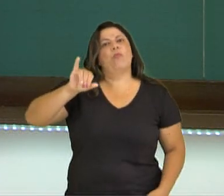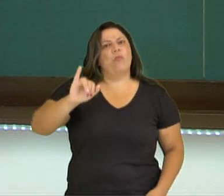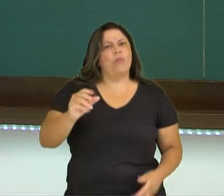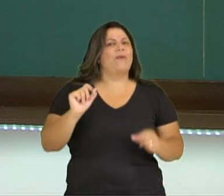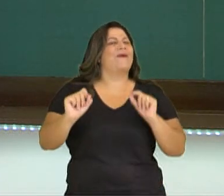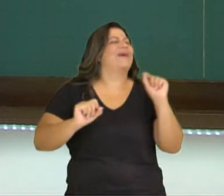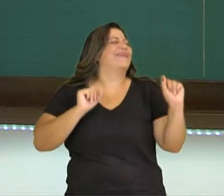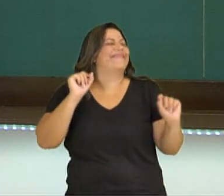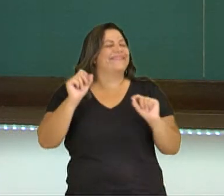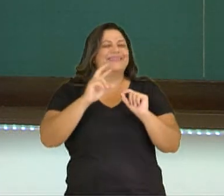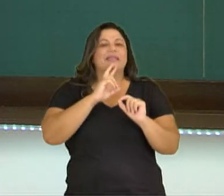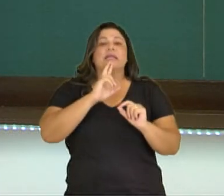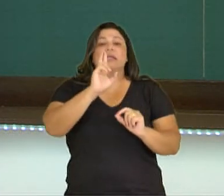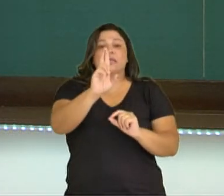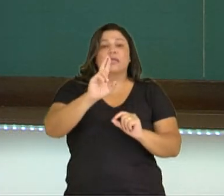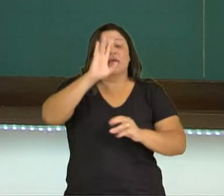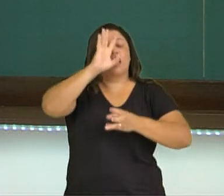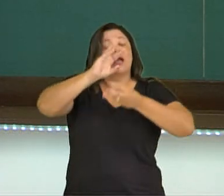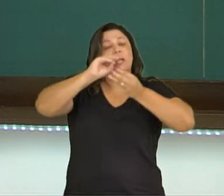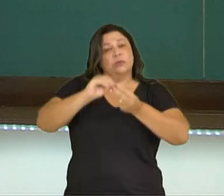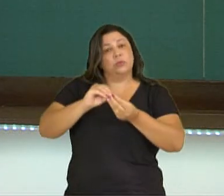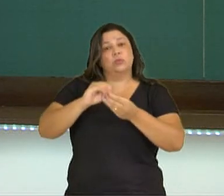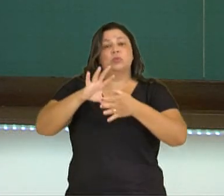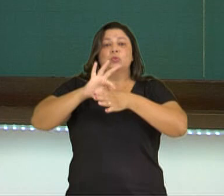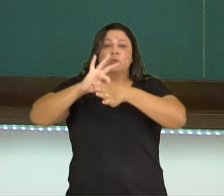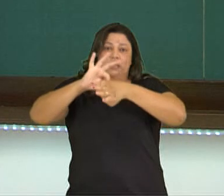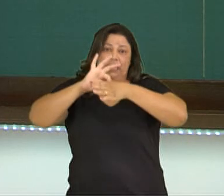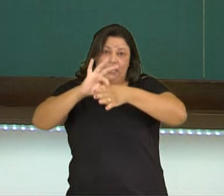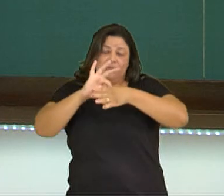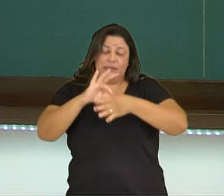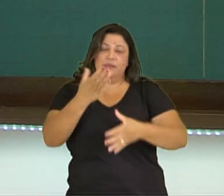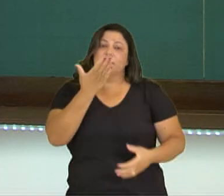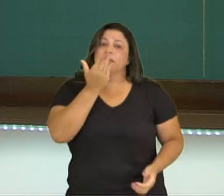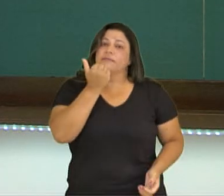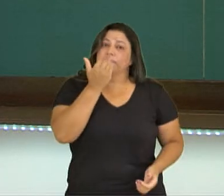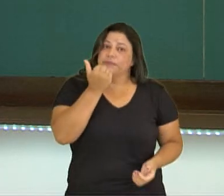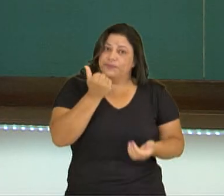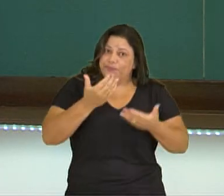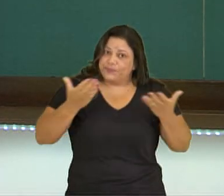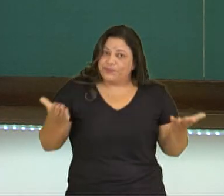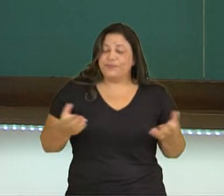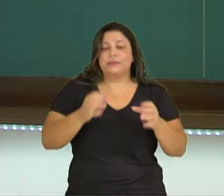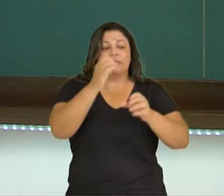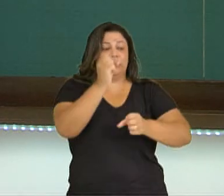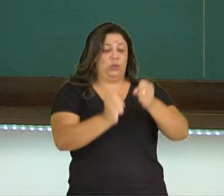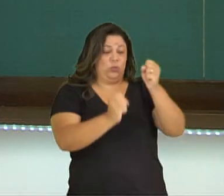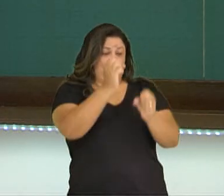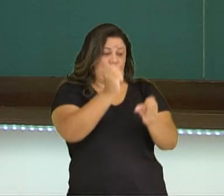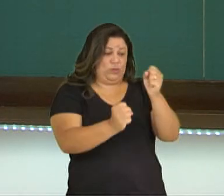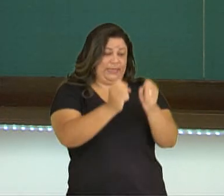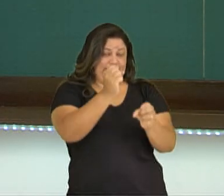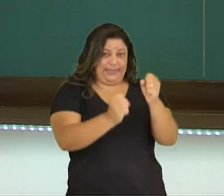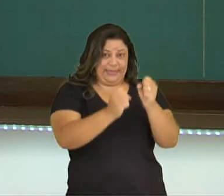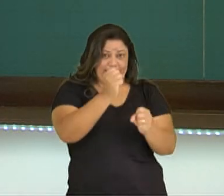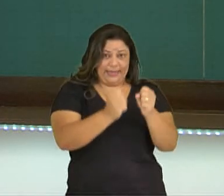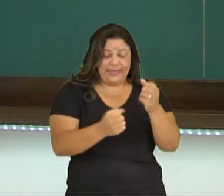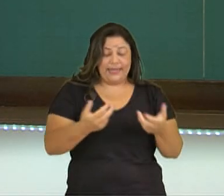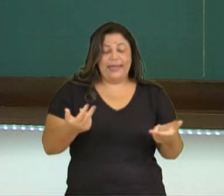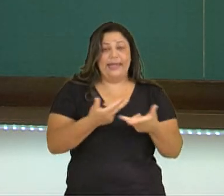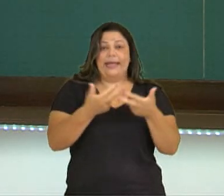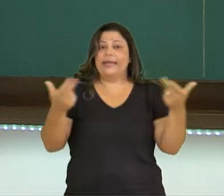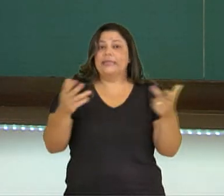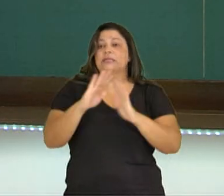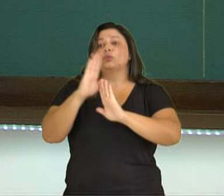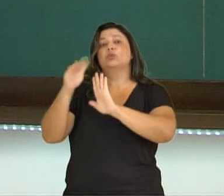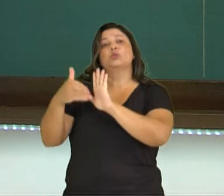que resulta? Resulta na carne que nós comemos, resulta no leite que nós tomamos, tudo isso